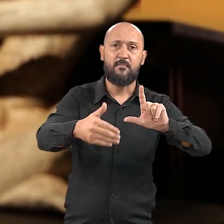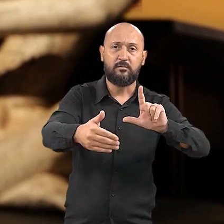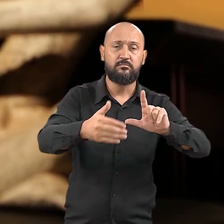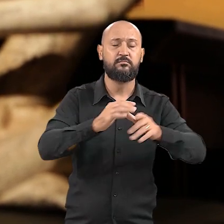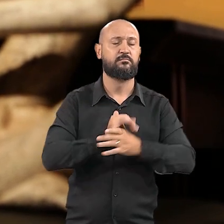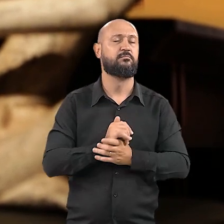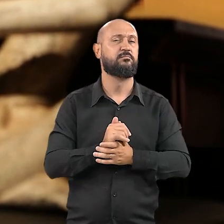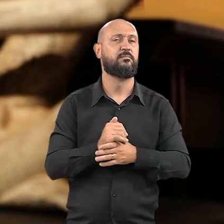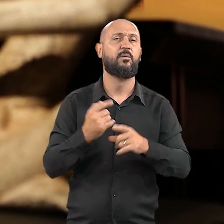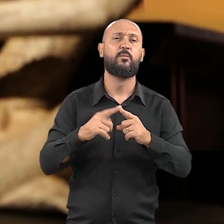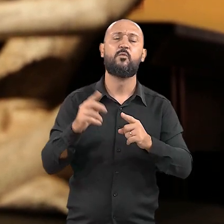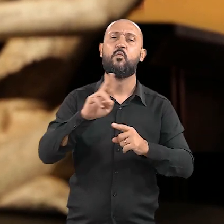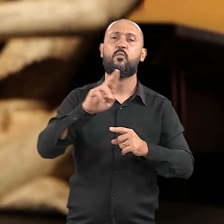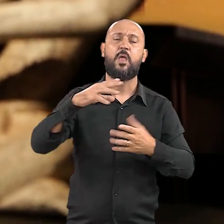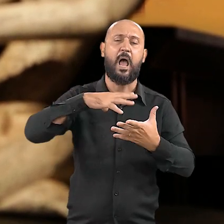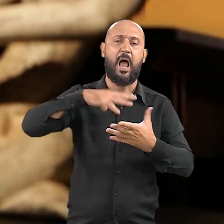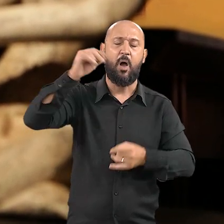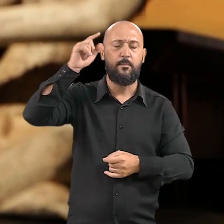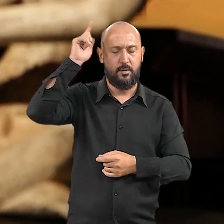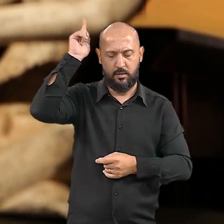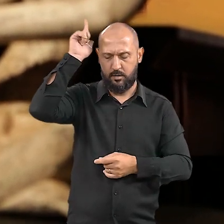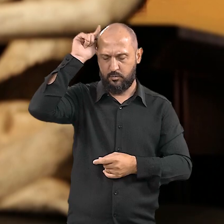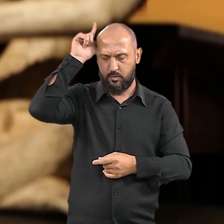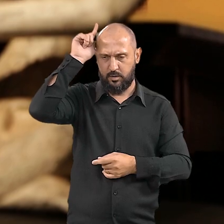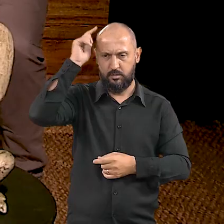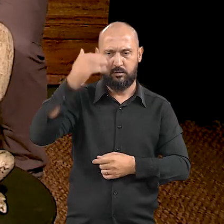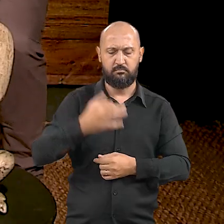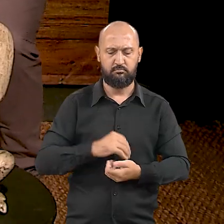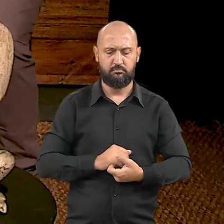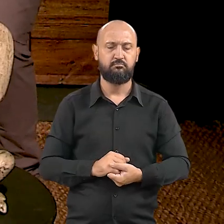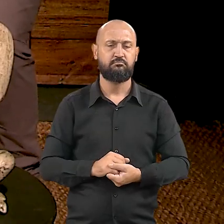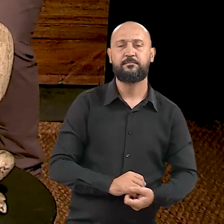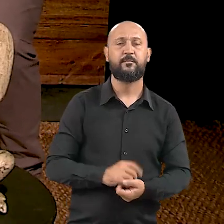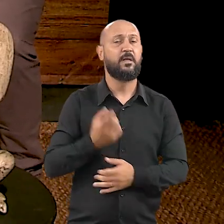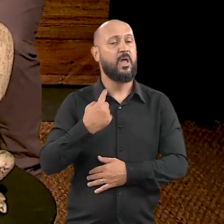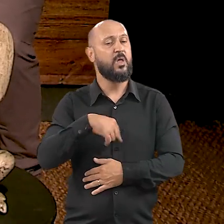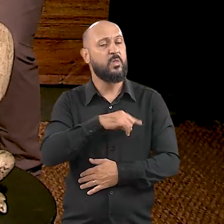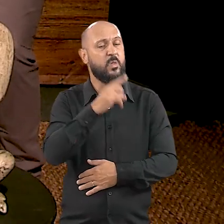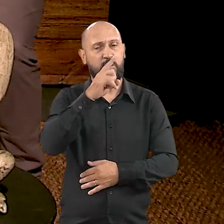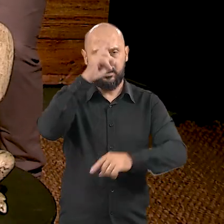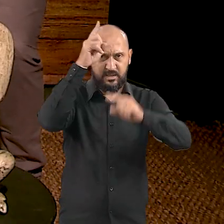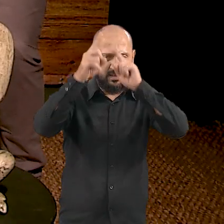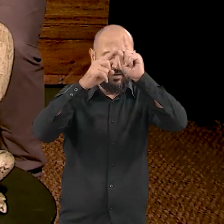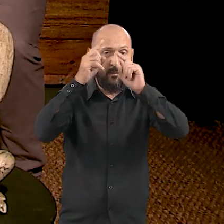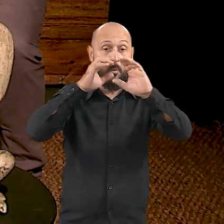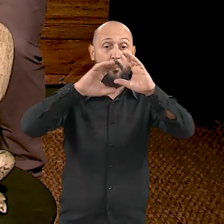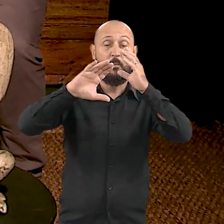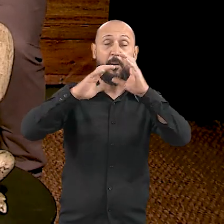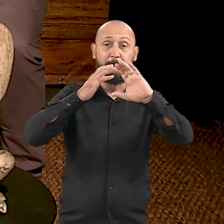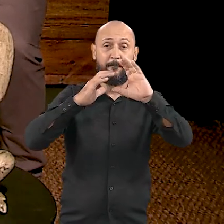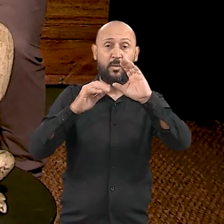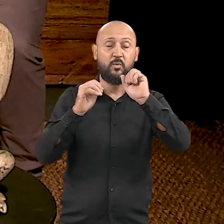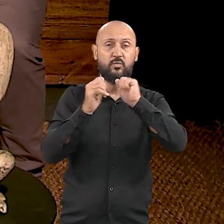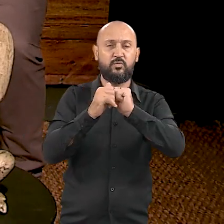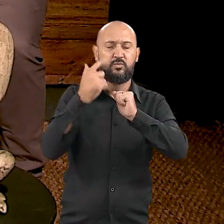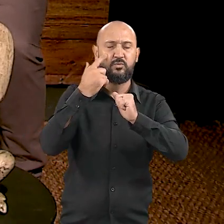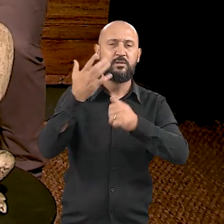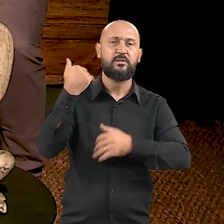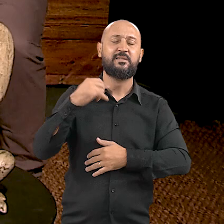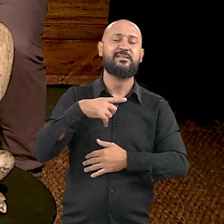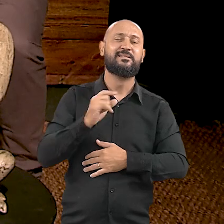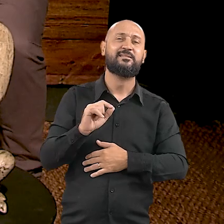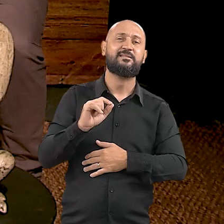ele sugeriu, falou, por que você não põe o nome de Alma Guarani? Eu falei, putz. E aí nós criamos uma música passamos